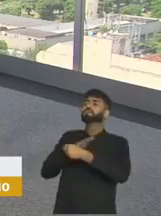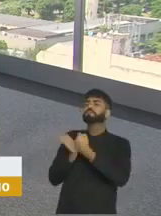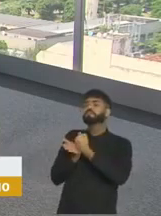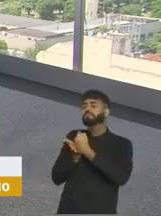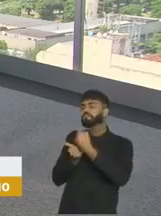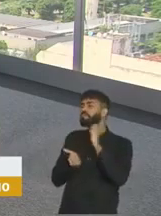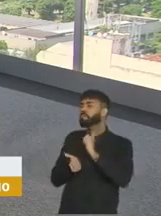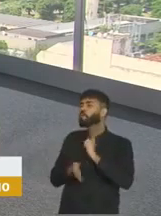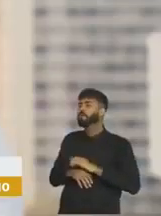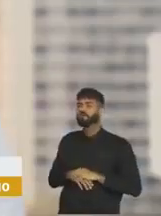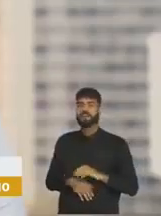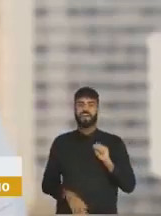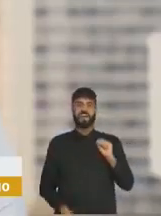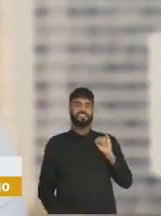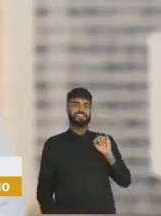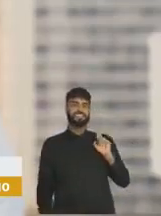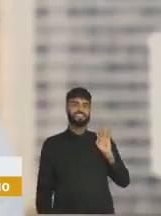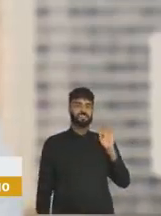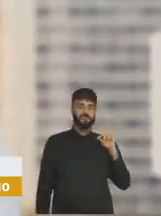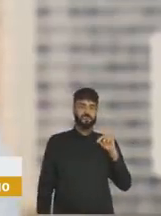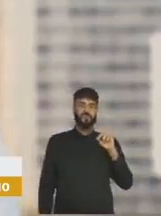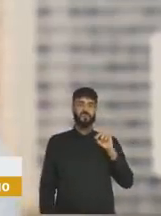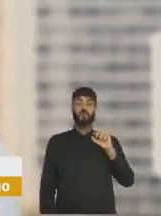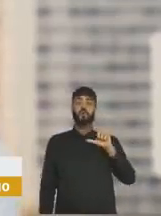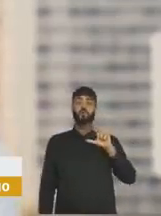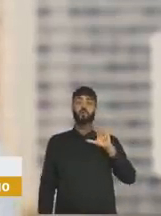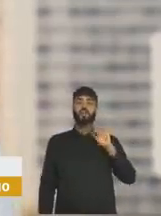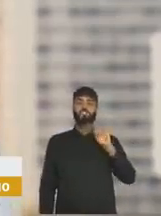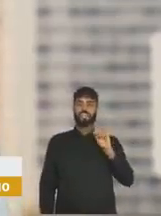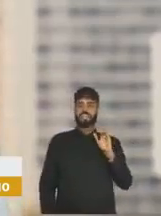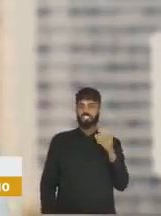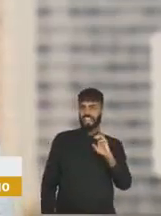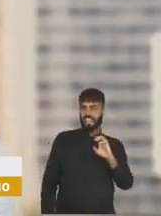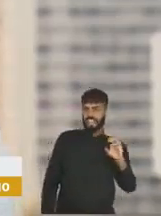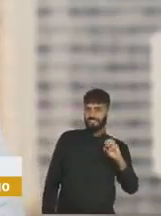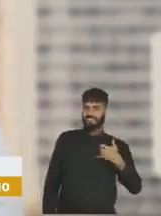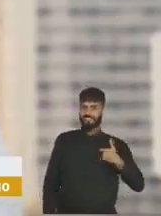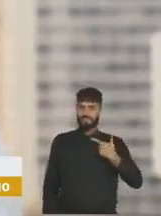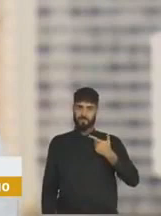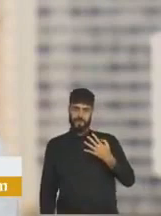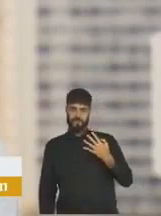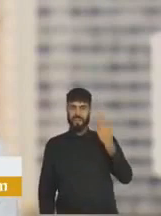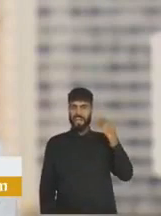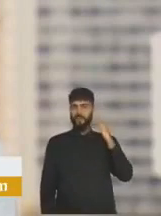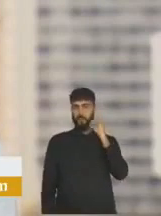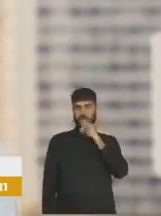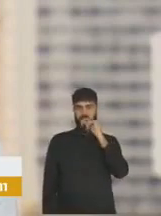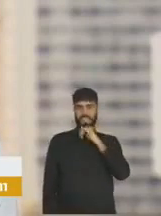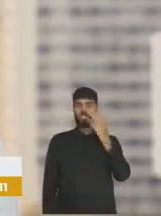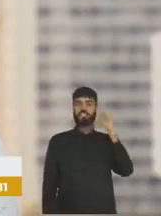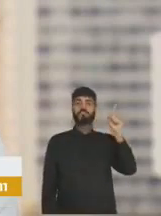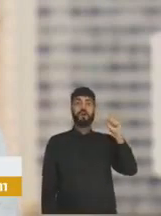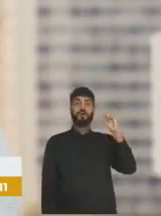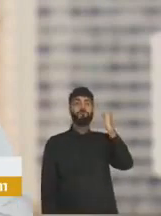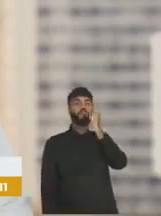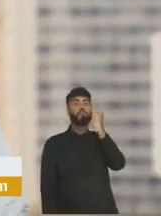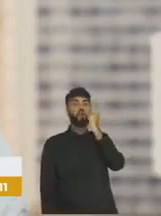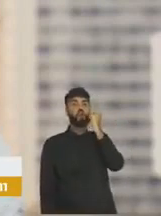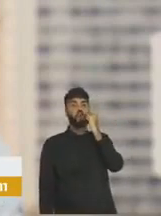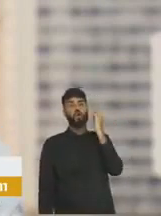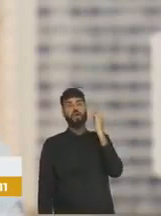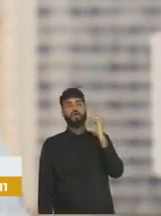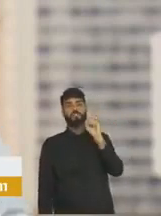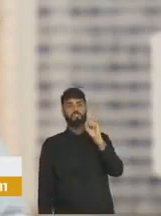do Flamengo em Ayrton Lucas lateral-esquerdo 24 anos o jogador revelado pelo Fluminense estava no Spartak de Moscou